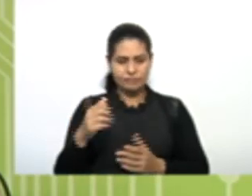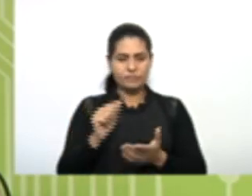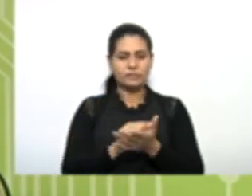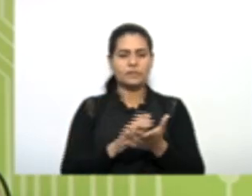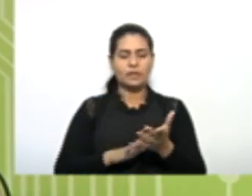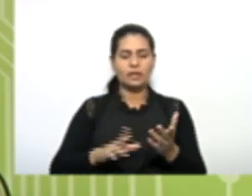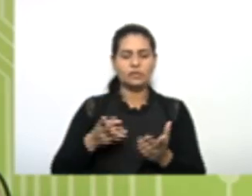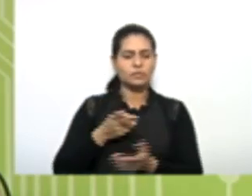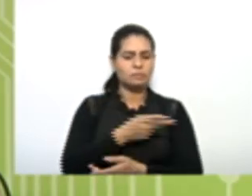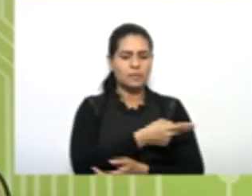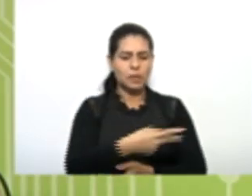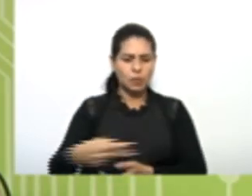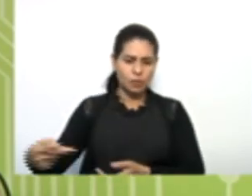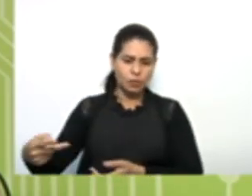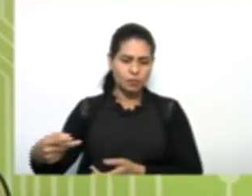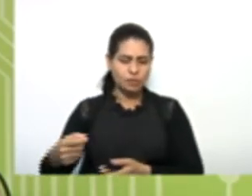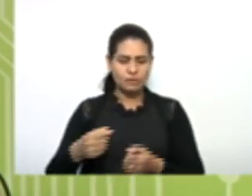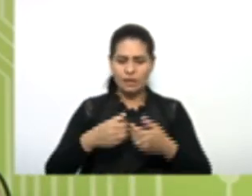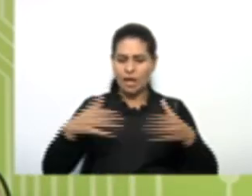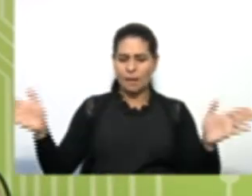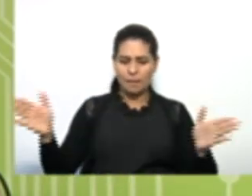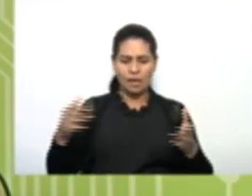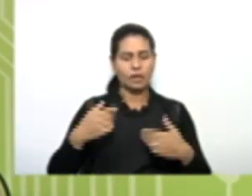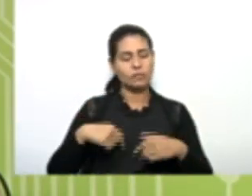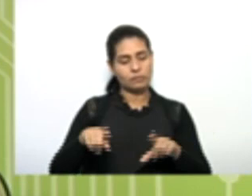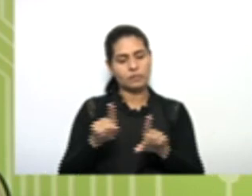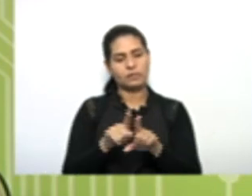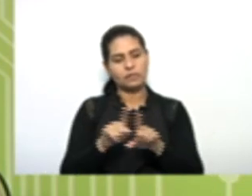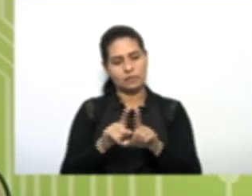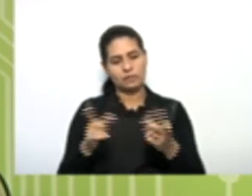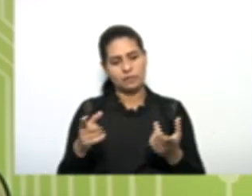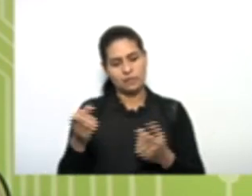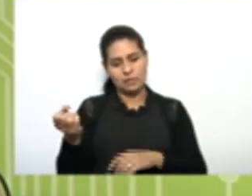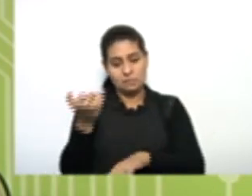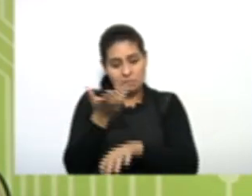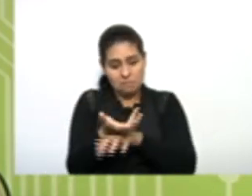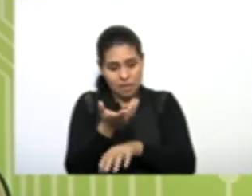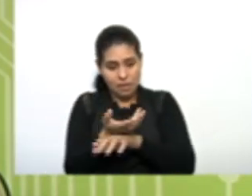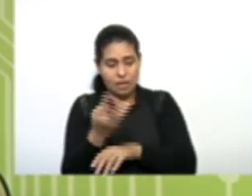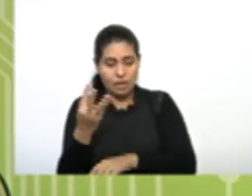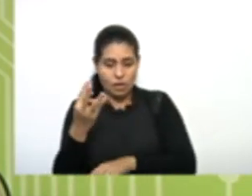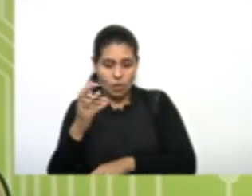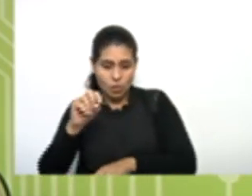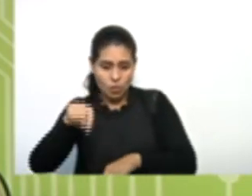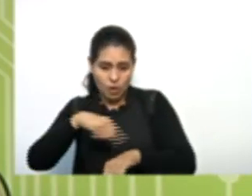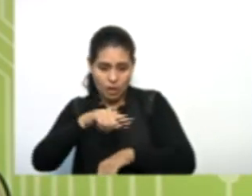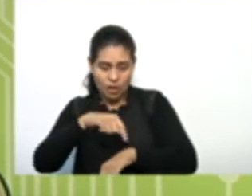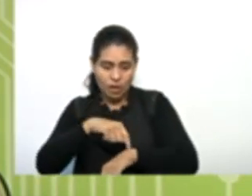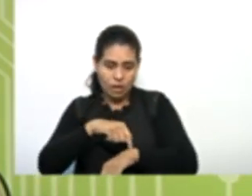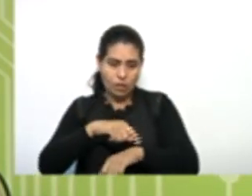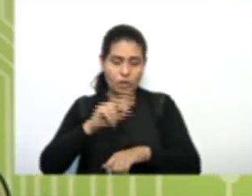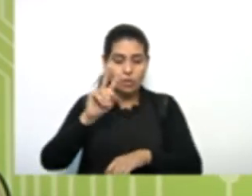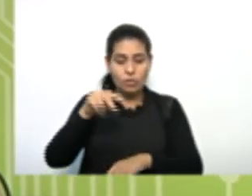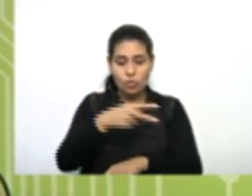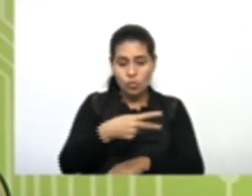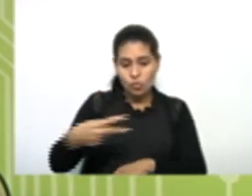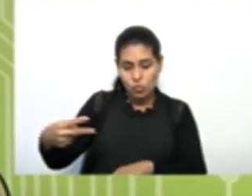ela veio dessa semana no formato aberto. Então nós vamos ter, essa é uma disciplina nossa de 40 horas, nós vamos ter